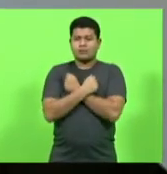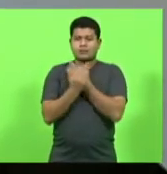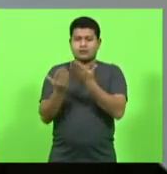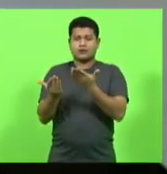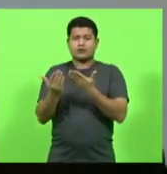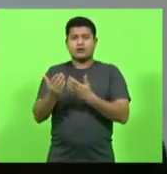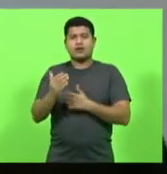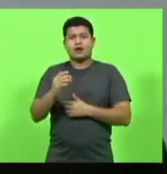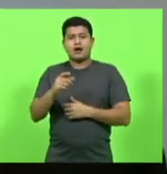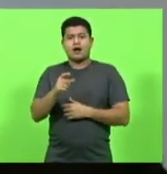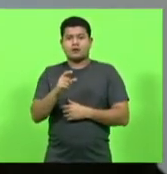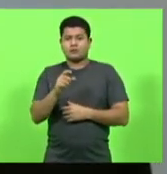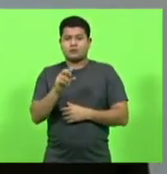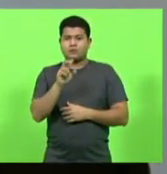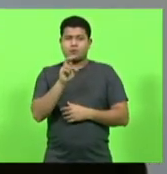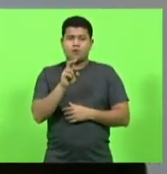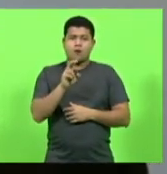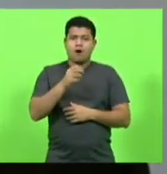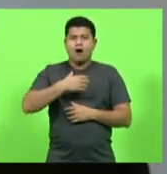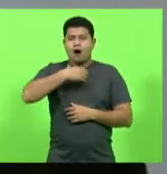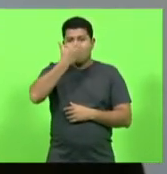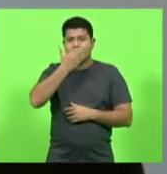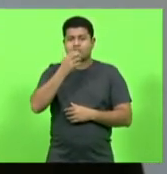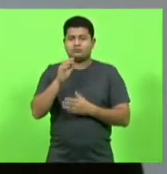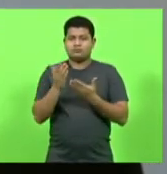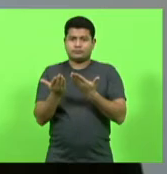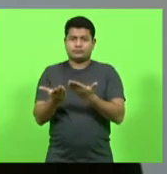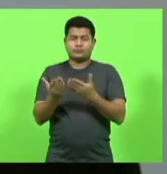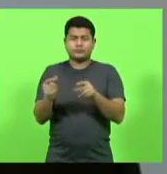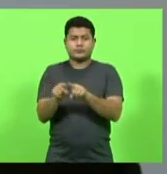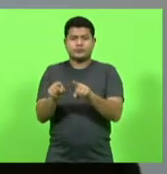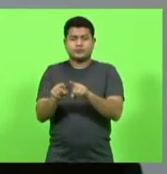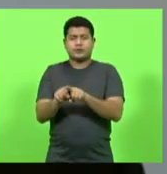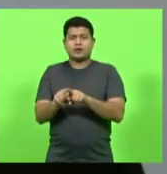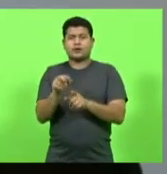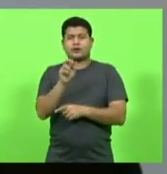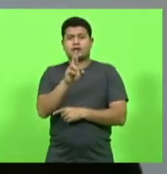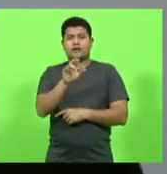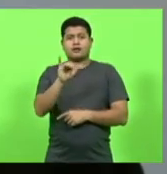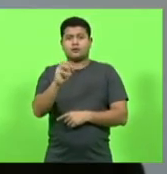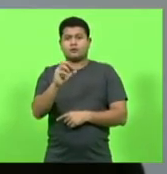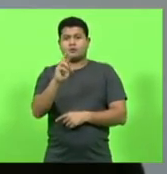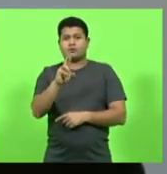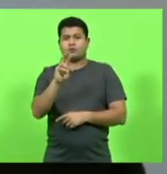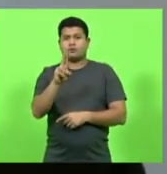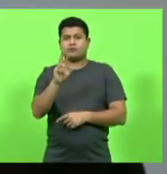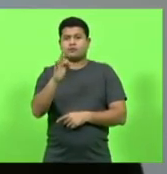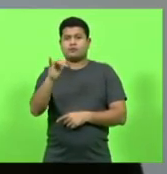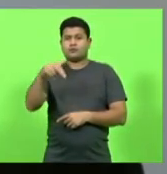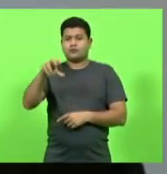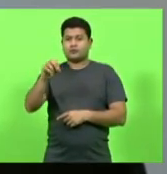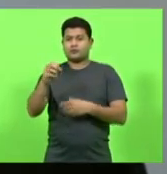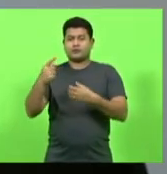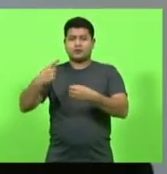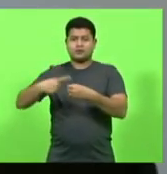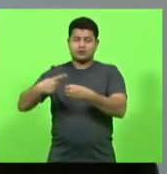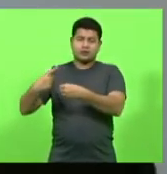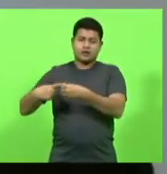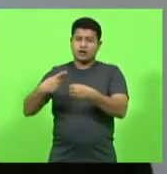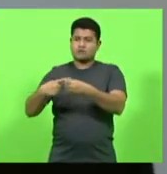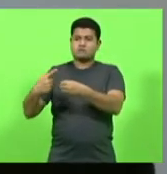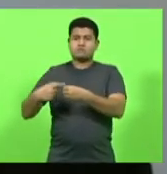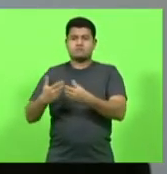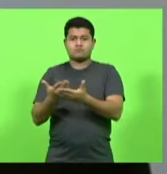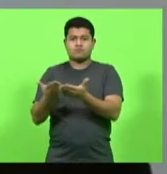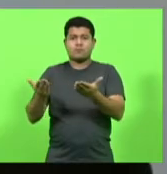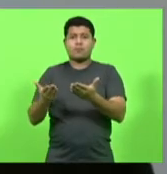Urubici. Muitas lutas nós travamos com o prefeito anterior, que é o Thiago Costa, agora com o prefeito Erlon, para que